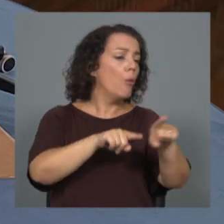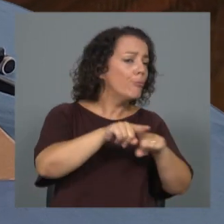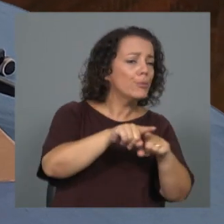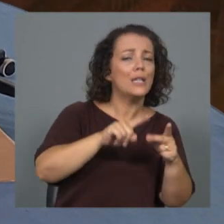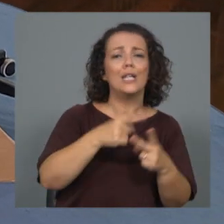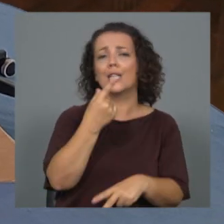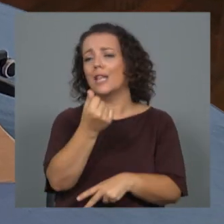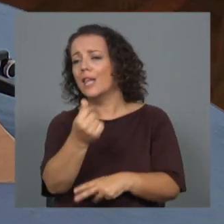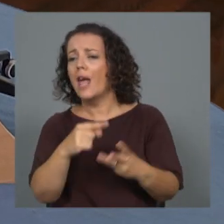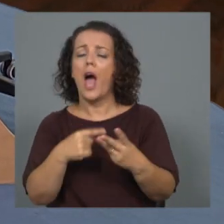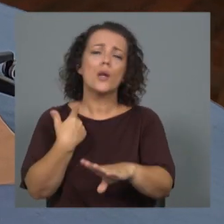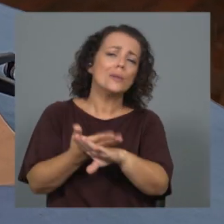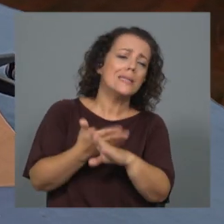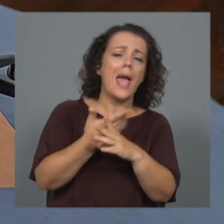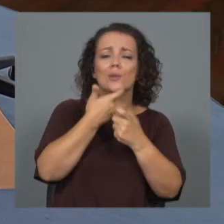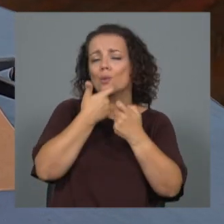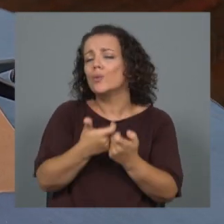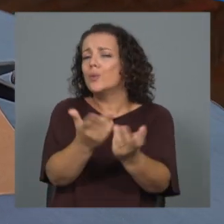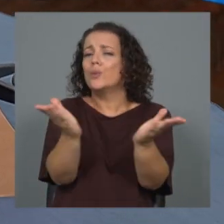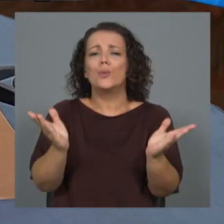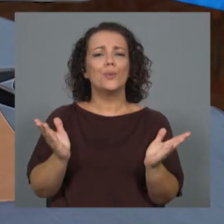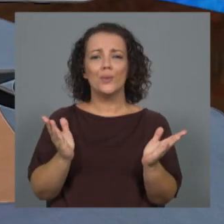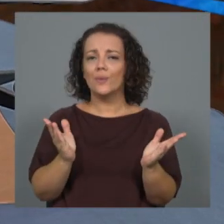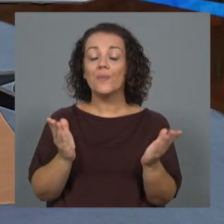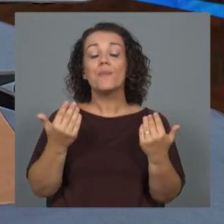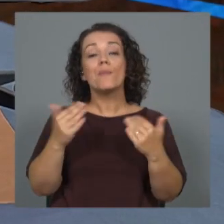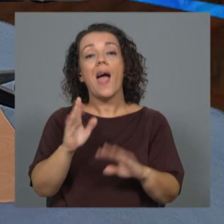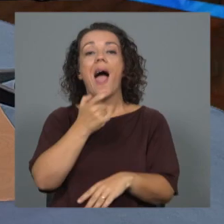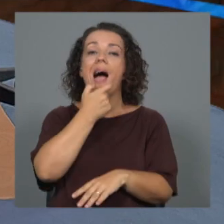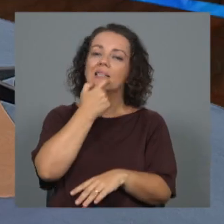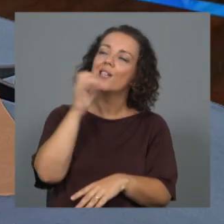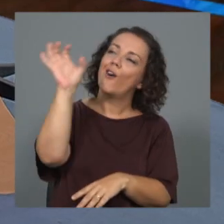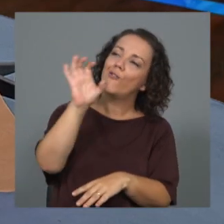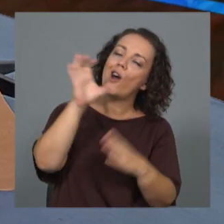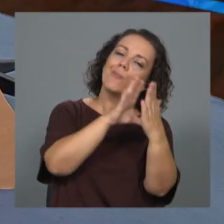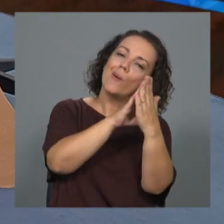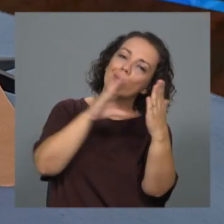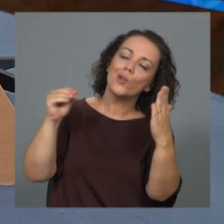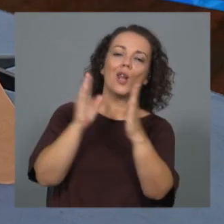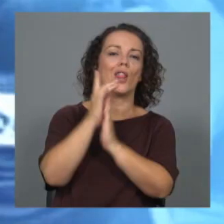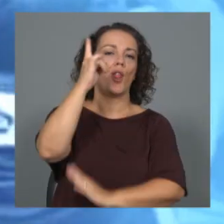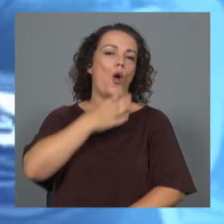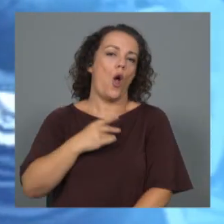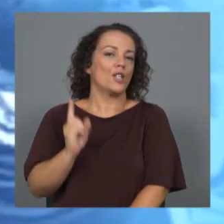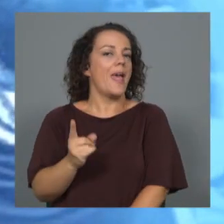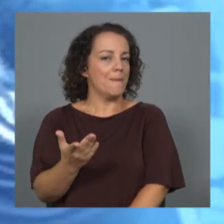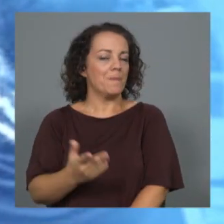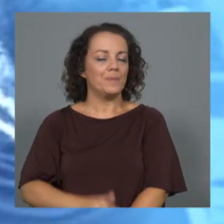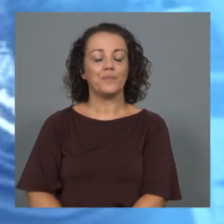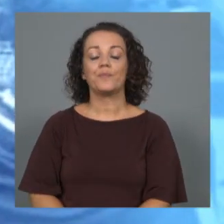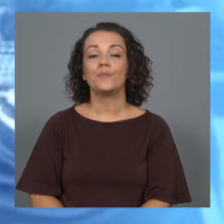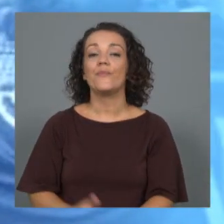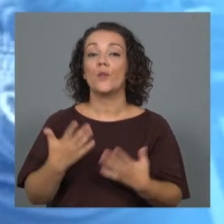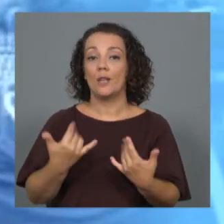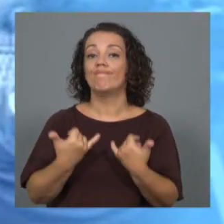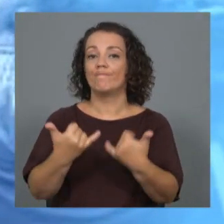viver o sexo, tudo, mas à maneira como Deus gosta, não é? Avançando para a primeira leitura